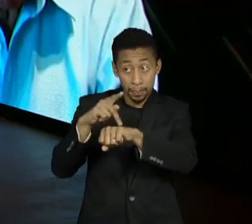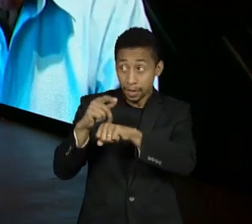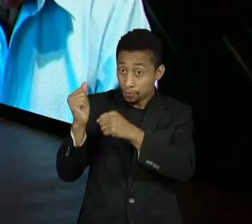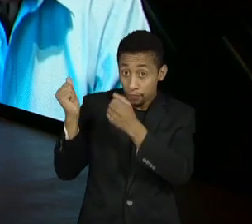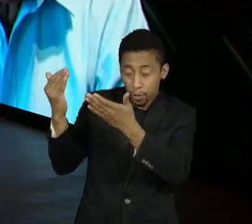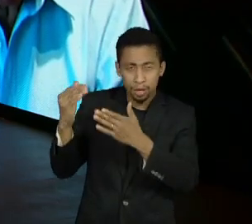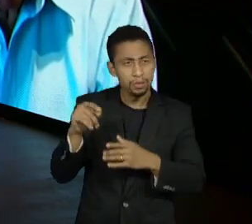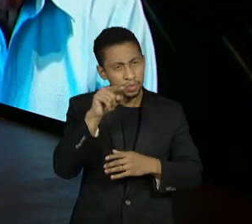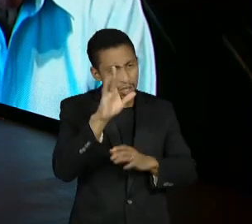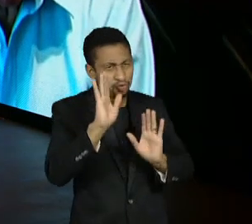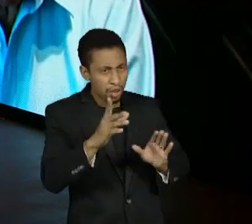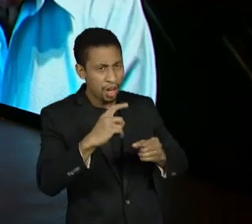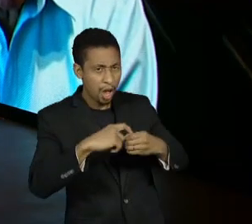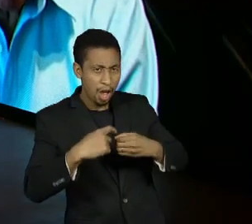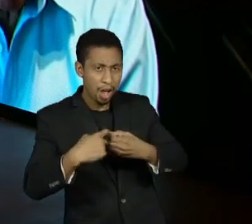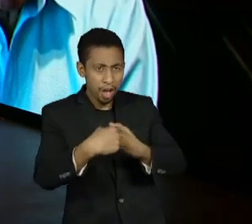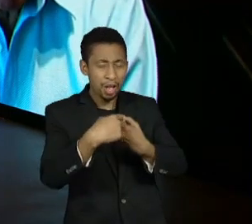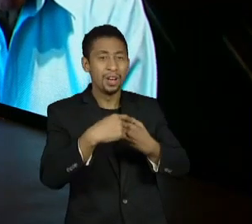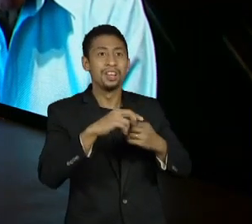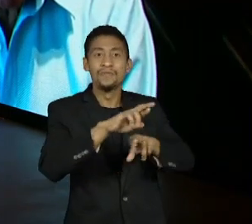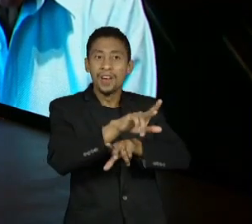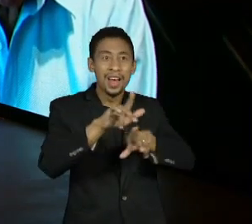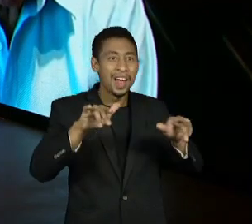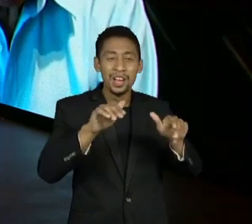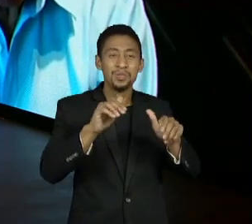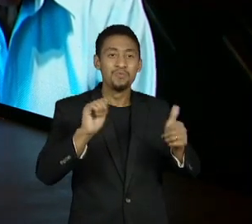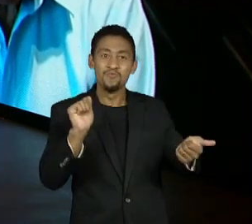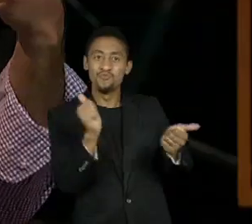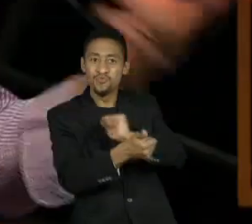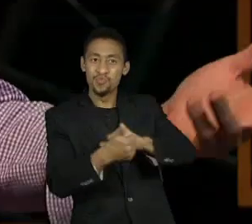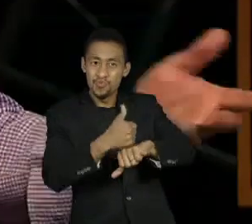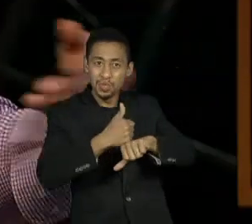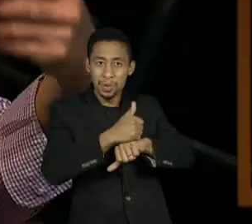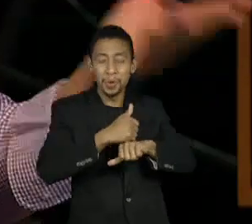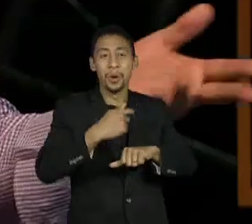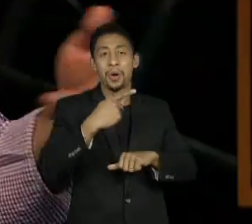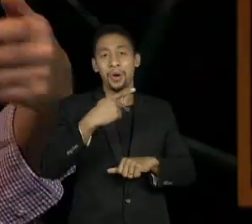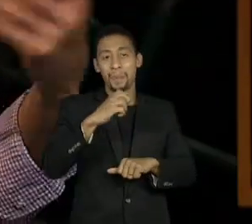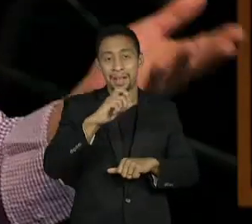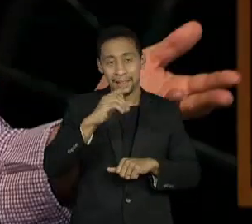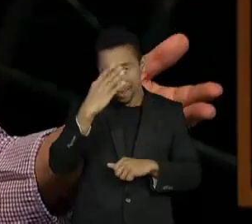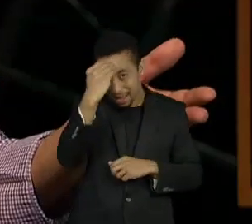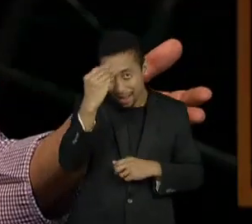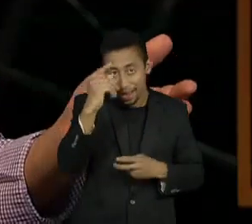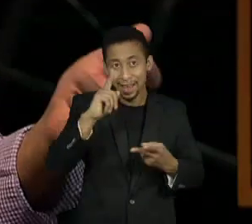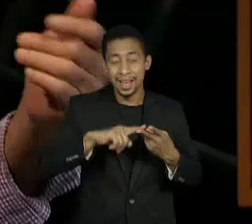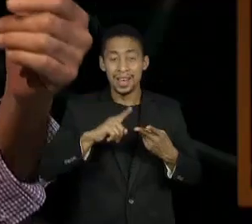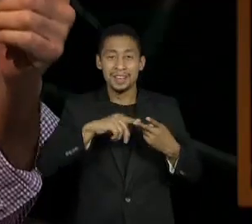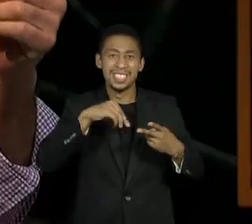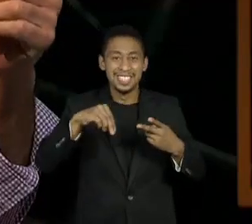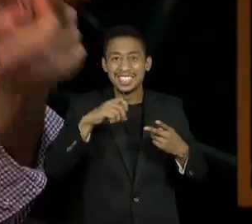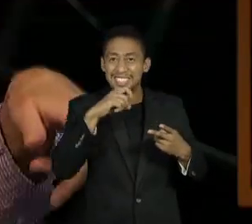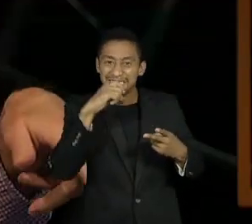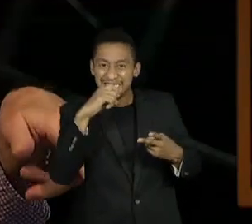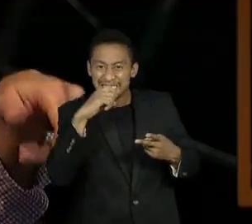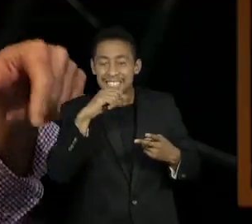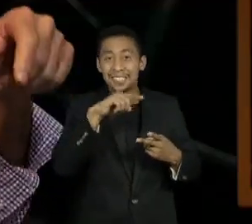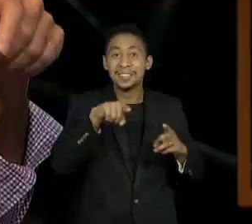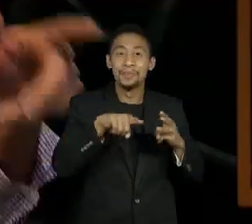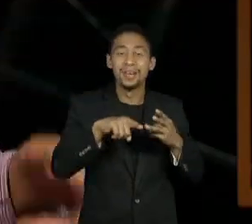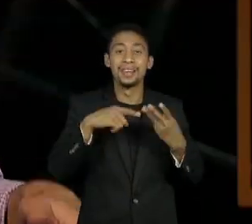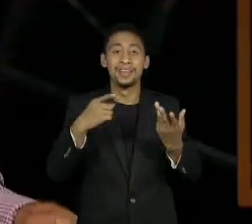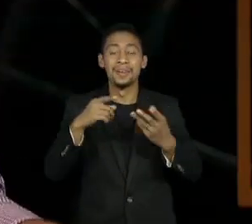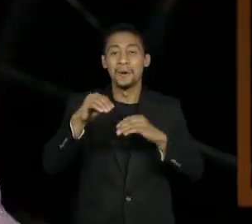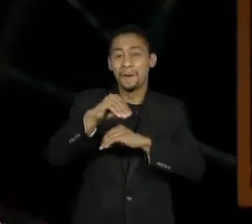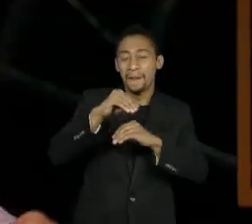teve sociedade com vários craques de futebol. O Pelé, Ronaldinho, Fenômeno, o Ronaldinho Gaúcho,